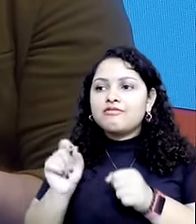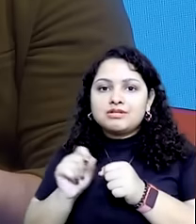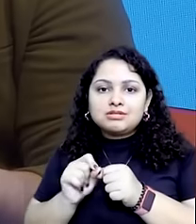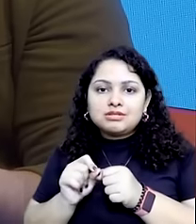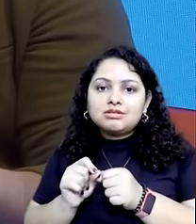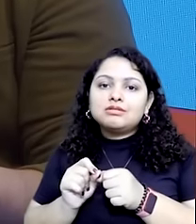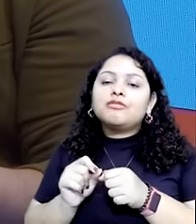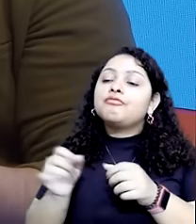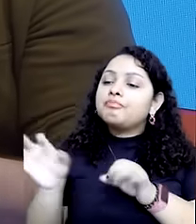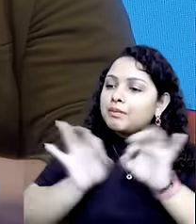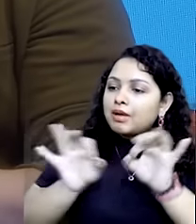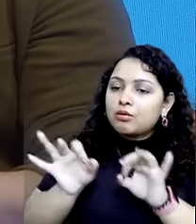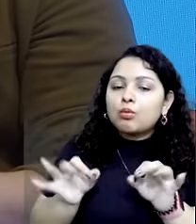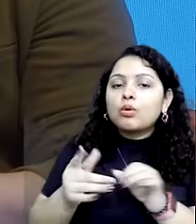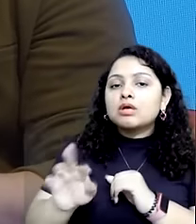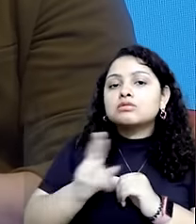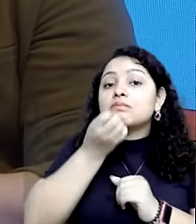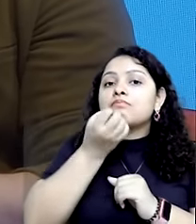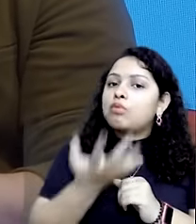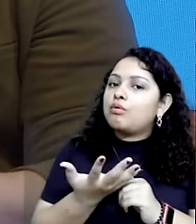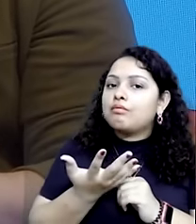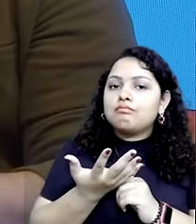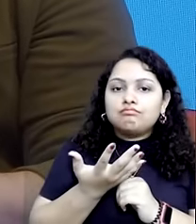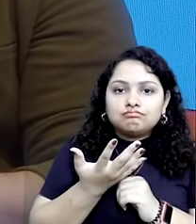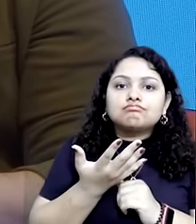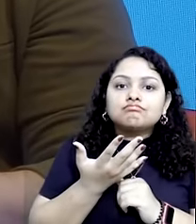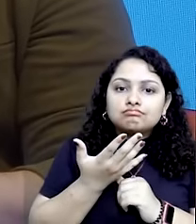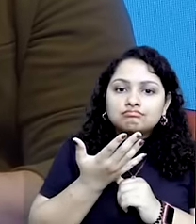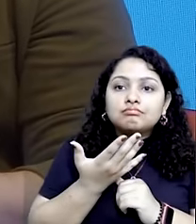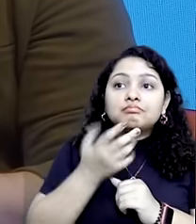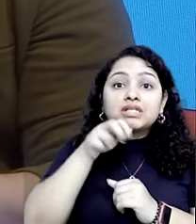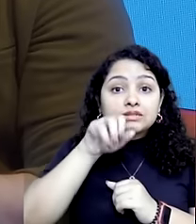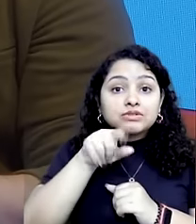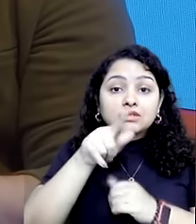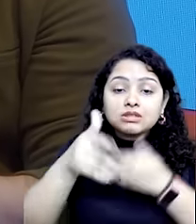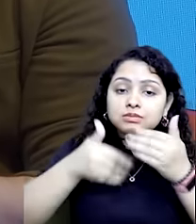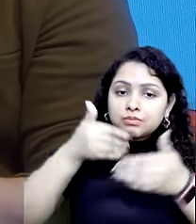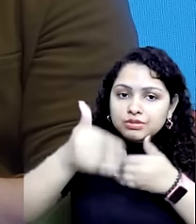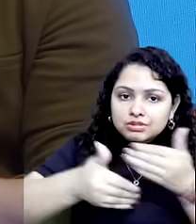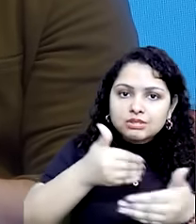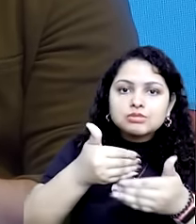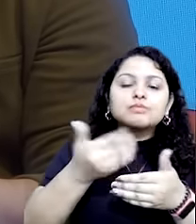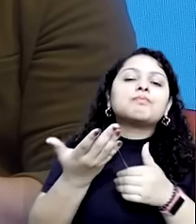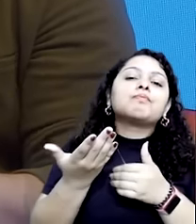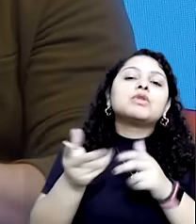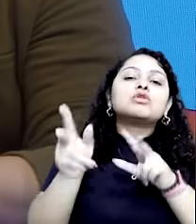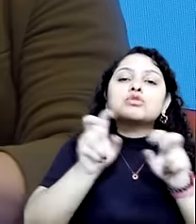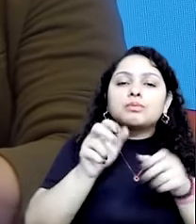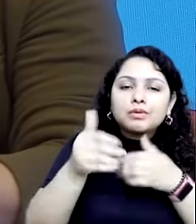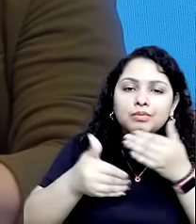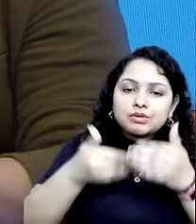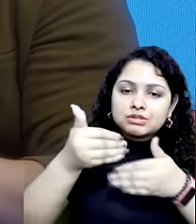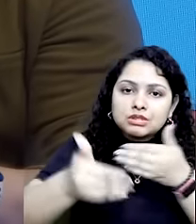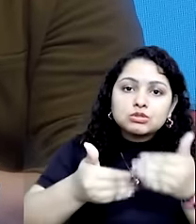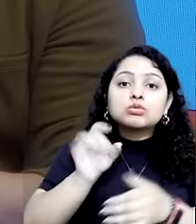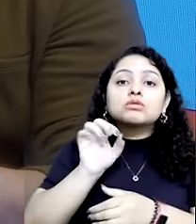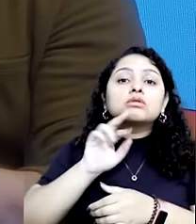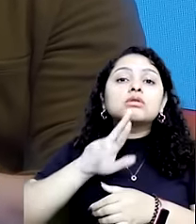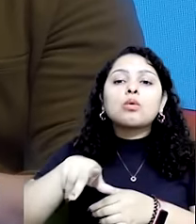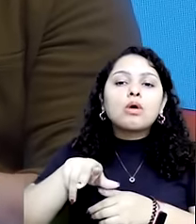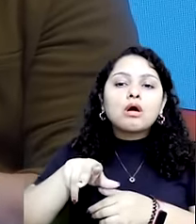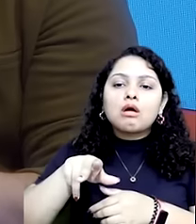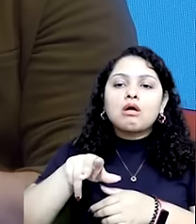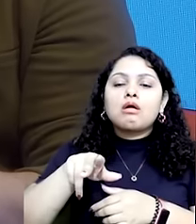então fica muito bom então já é para quem tá nesse processo e a gente fala muito sobre essa questão do processo né não é não é